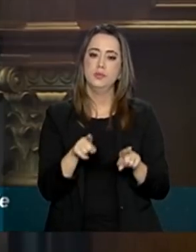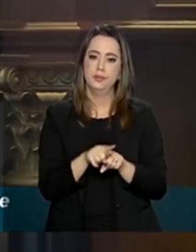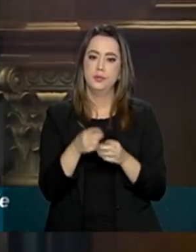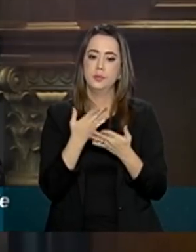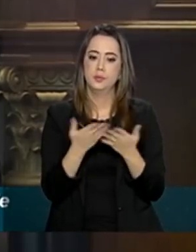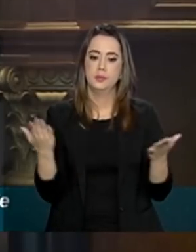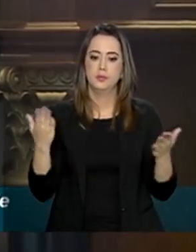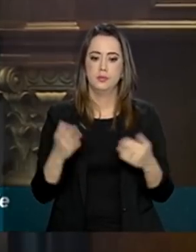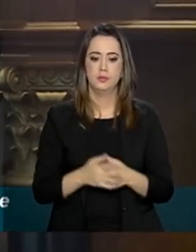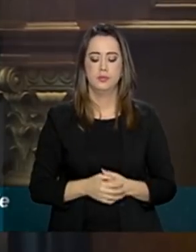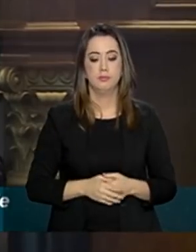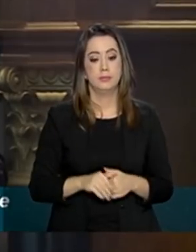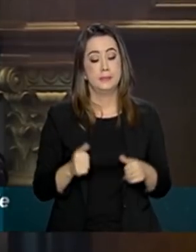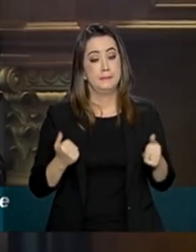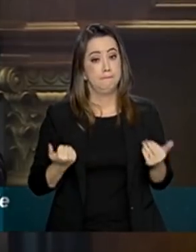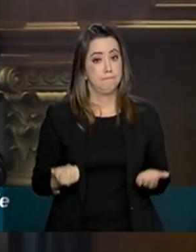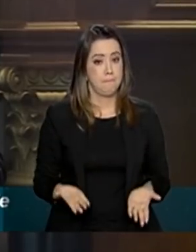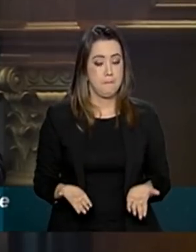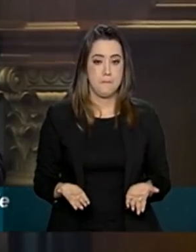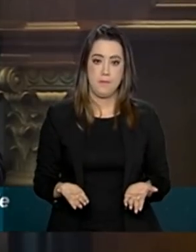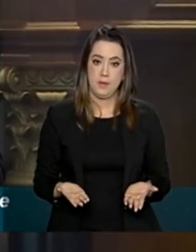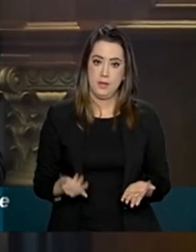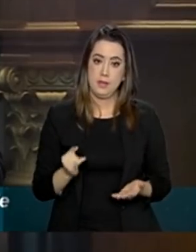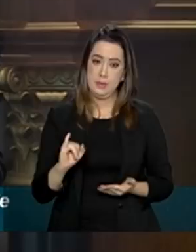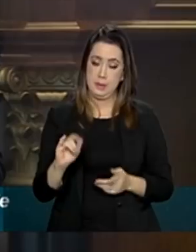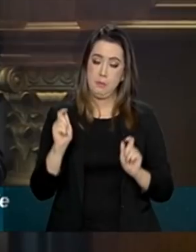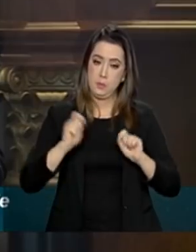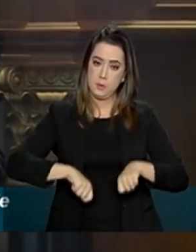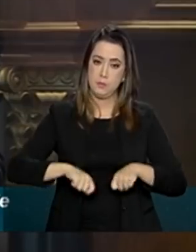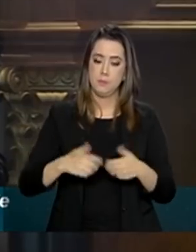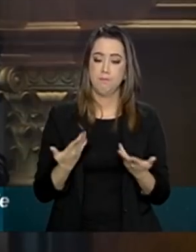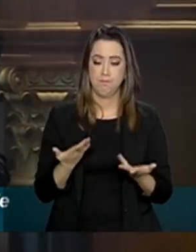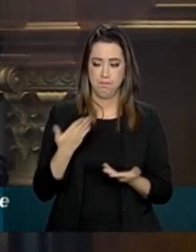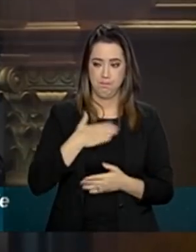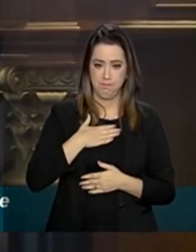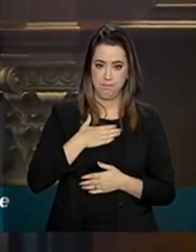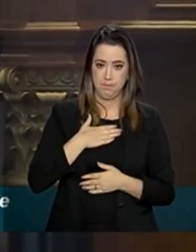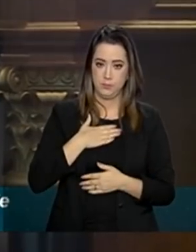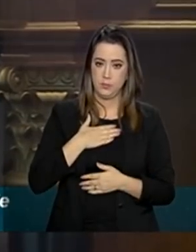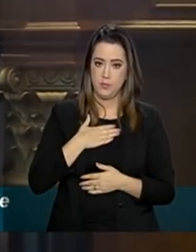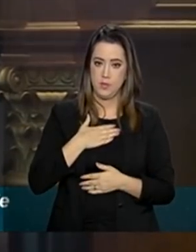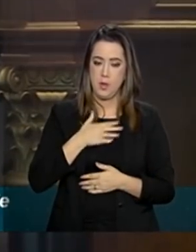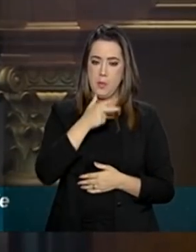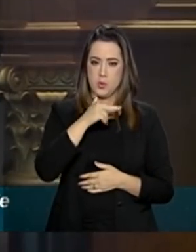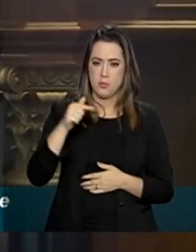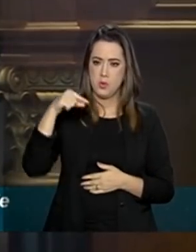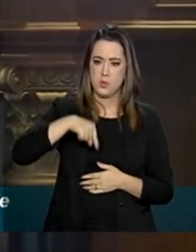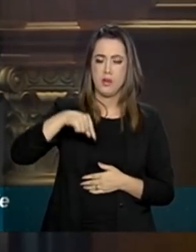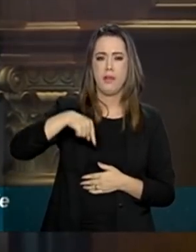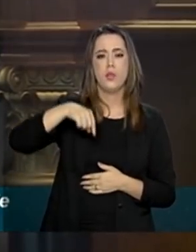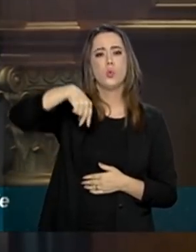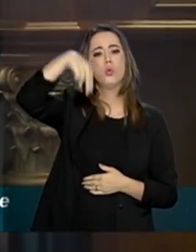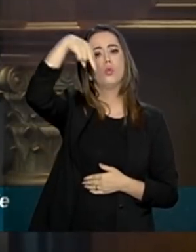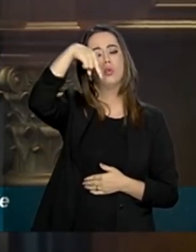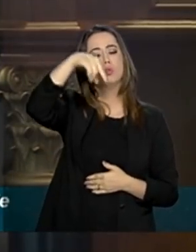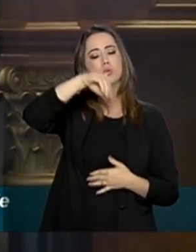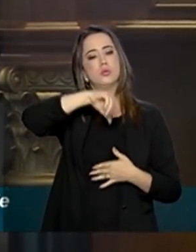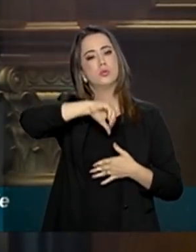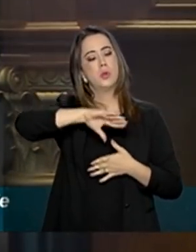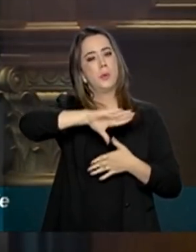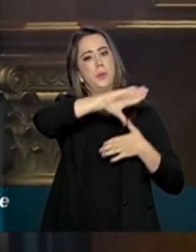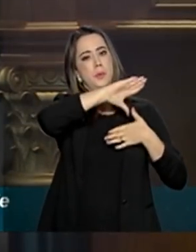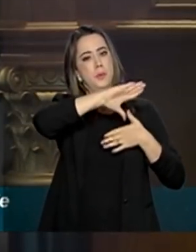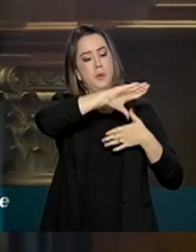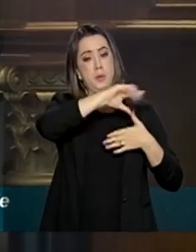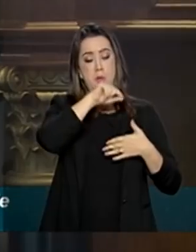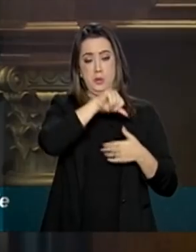senhores. Dessa forma, se assim me permite, meus irmãos aqui do Norte, o humilde